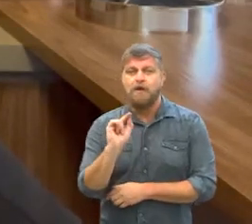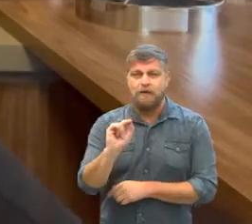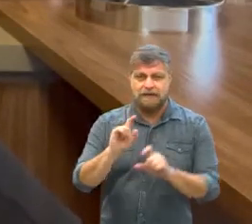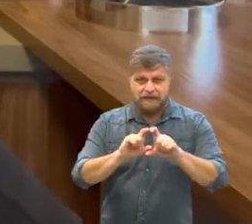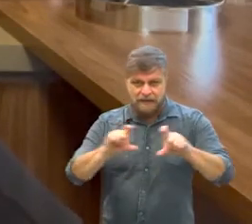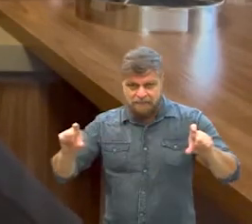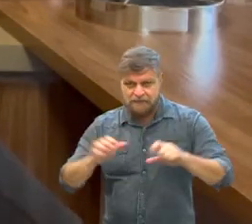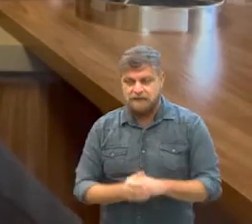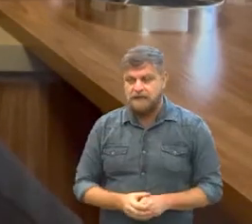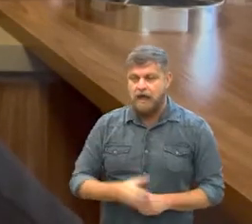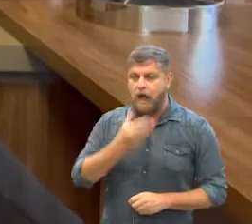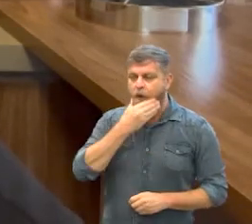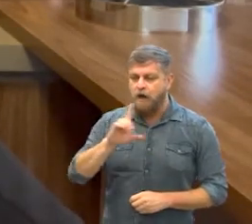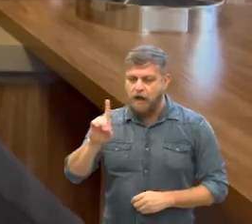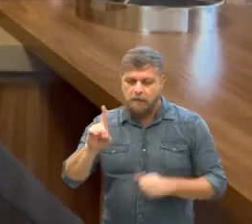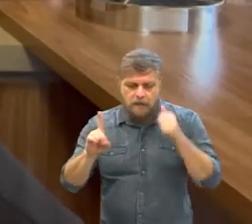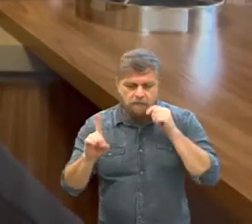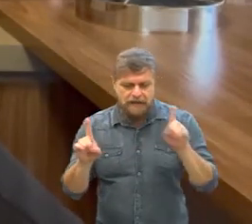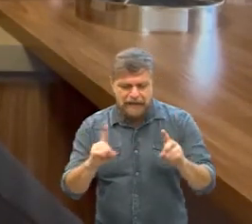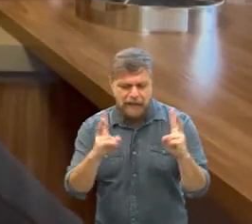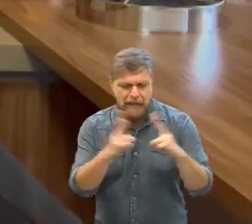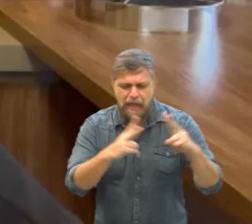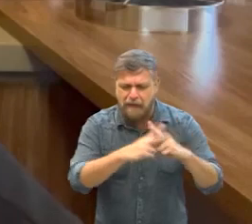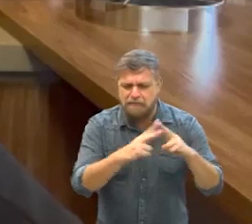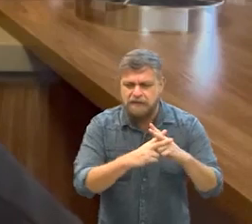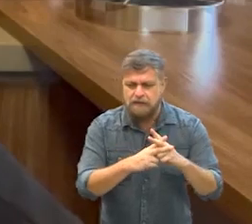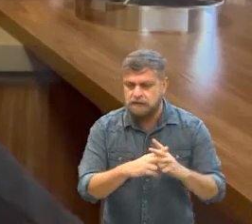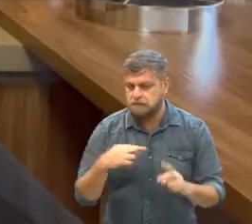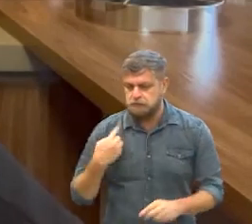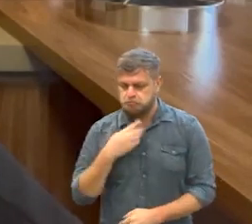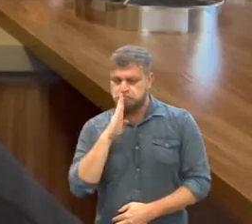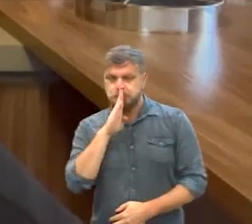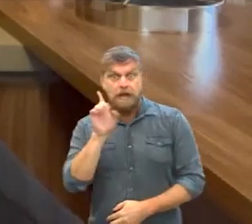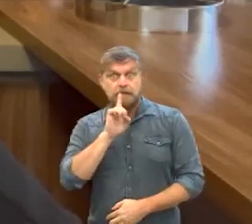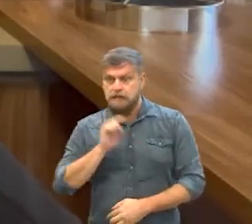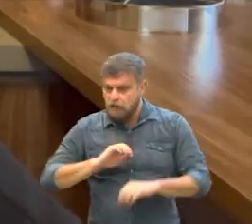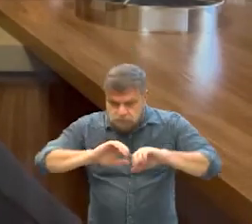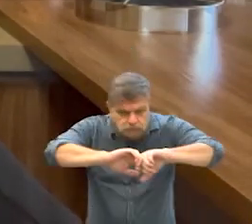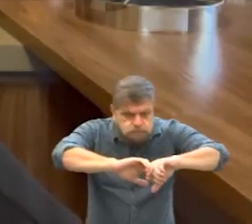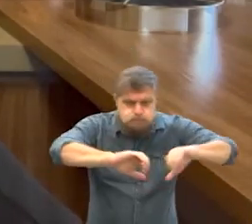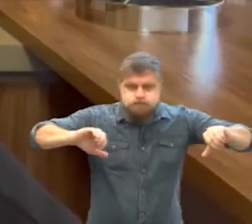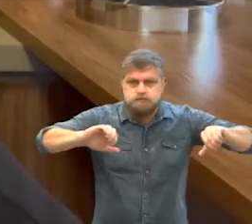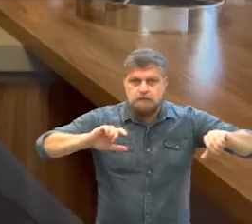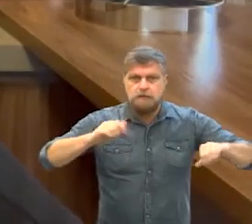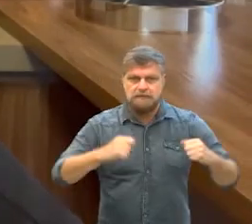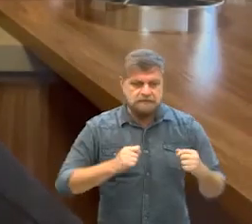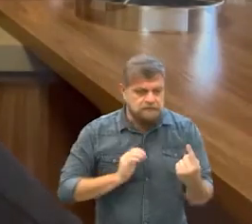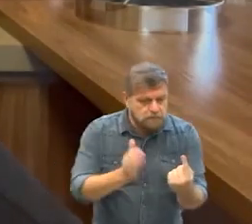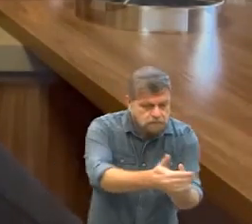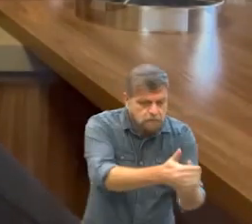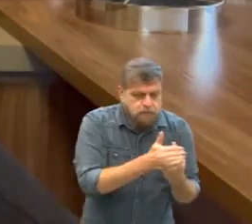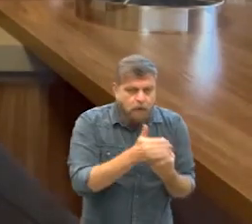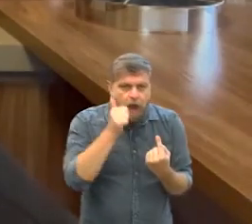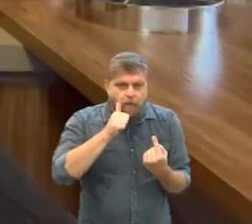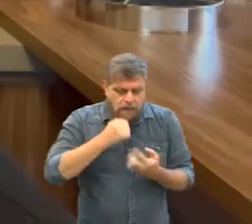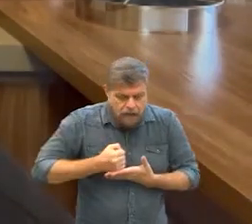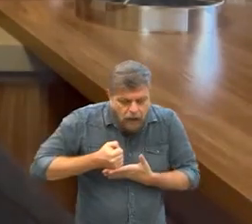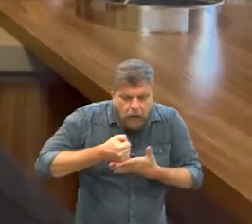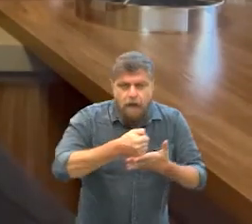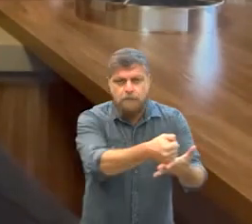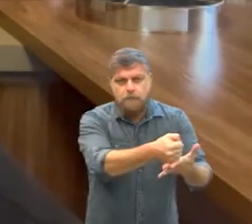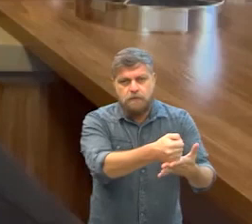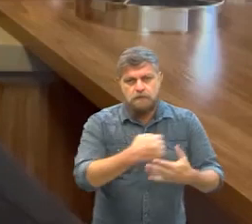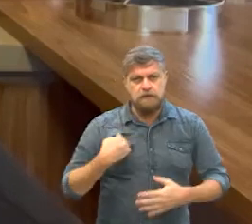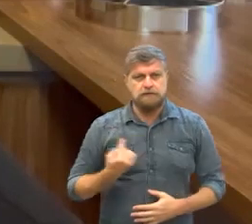né? Em briga de casal não se mete a colher. A gente fala, tem que meter a colher mesmo. A gente tem que acolher essa mulher, a gente tem que dar apoio